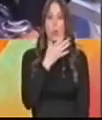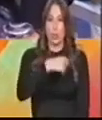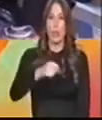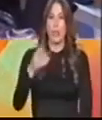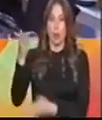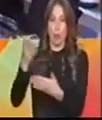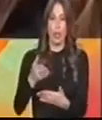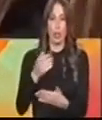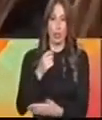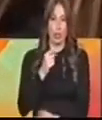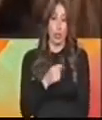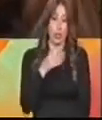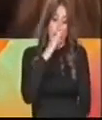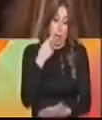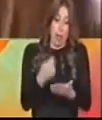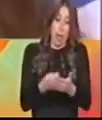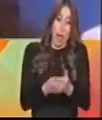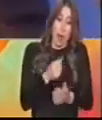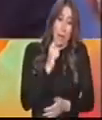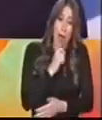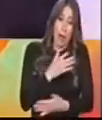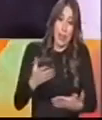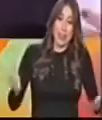Podes, claro. Logo que eles pagam.